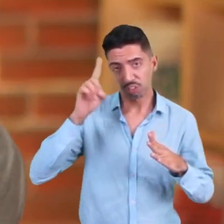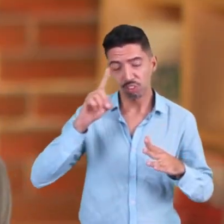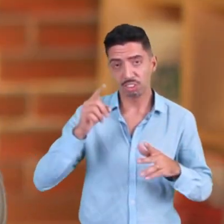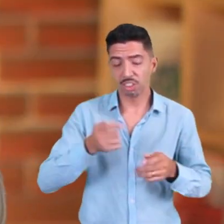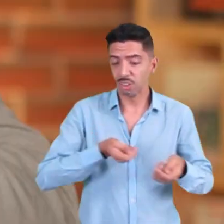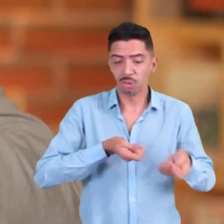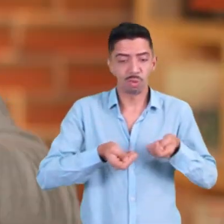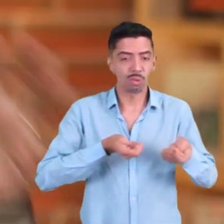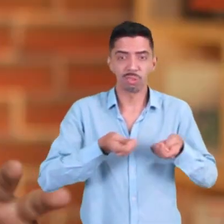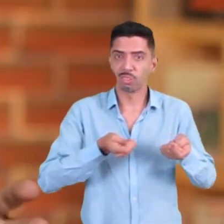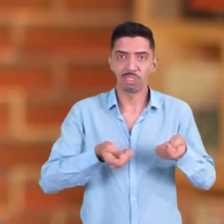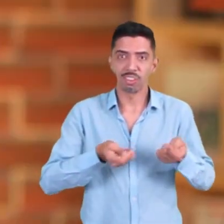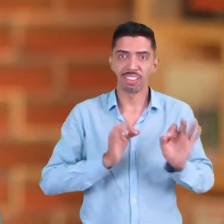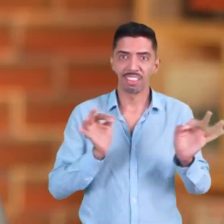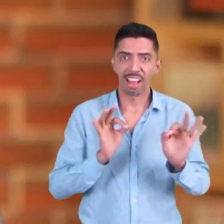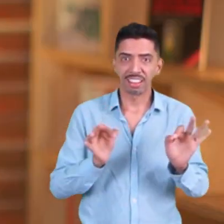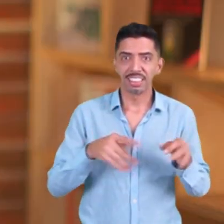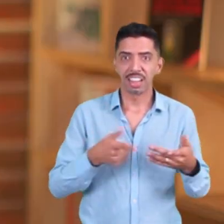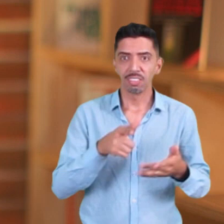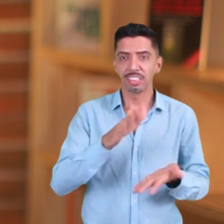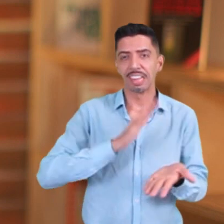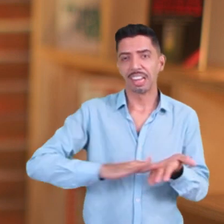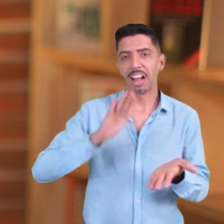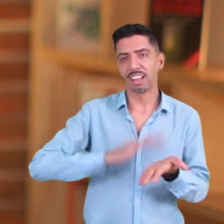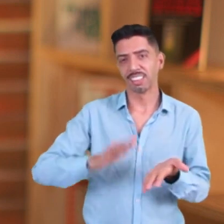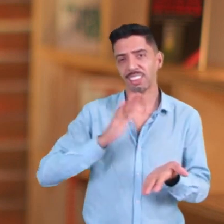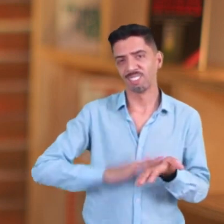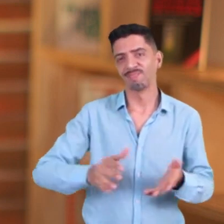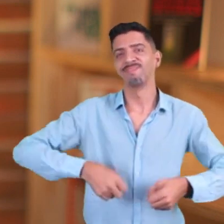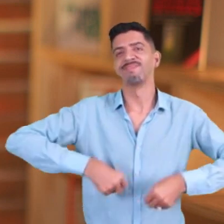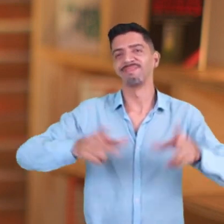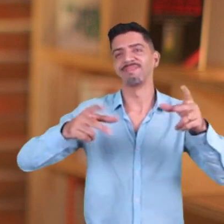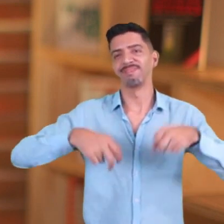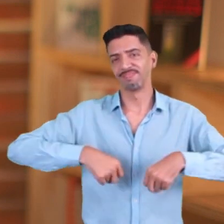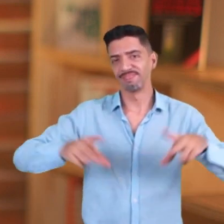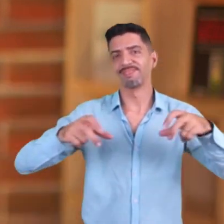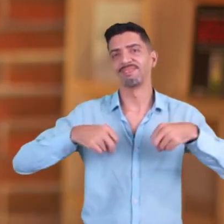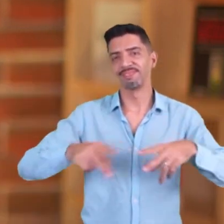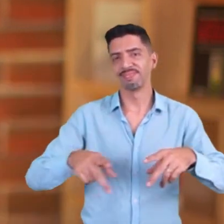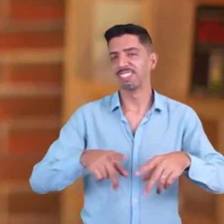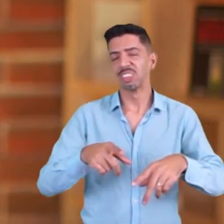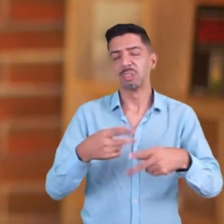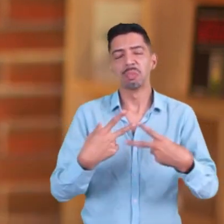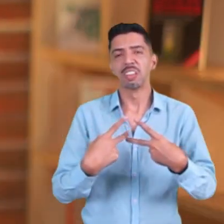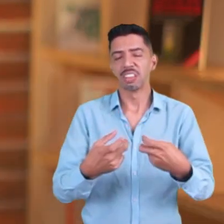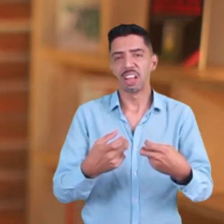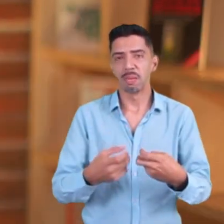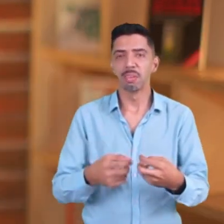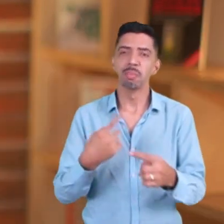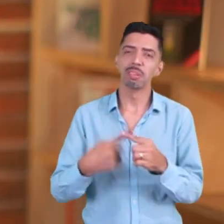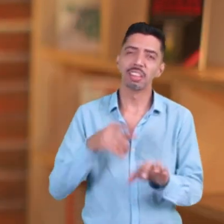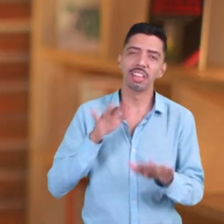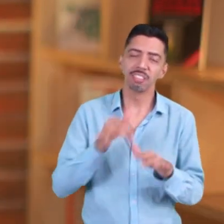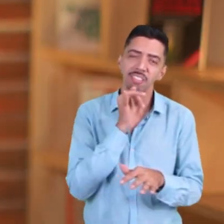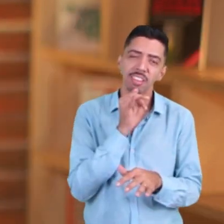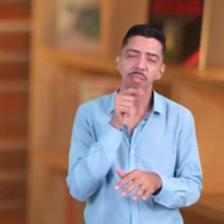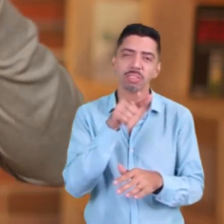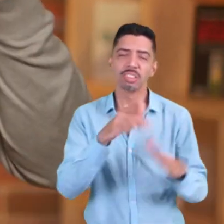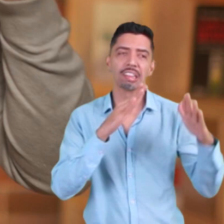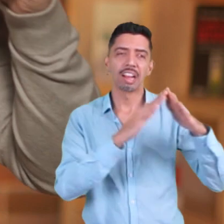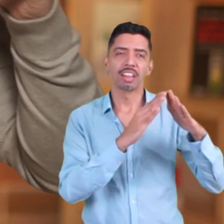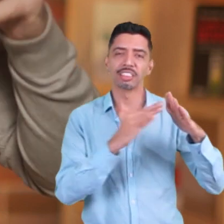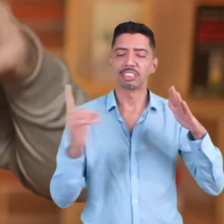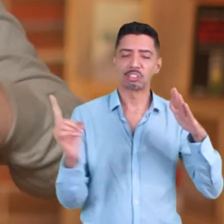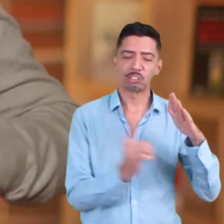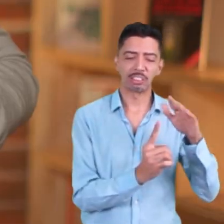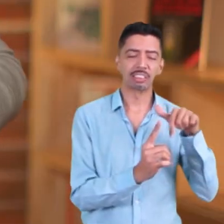do consumo não controlado. Mas isso é difícil mesmo da gente ficar observando. Geralmente a gente chega em casa,